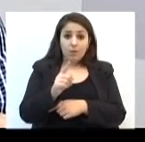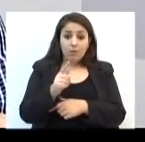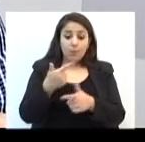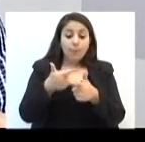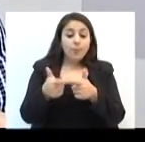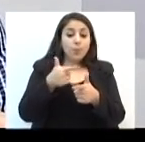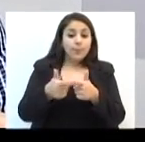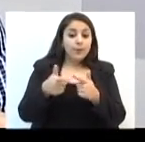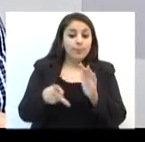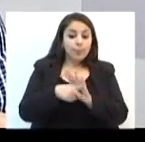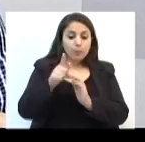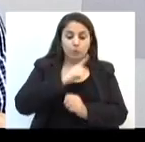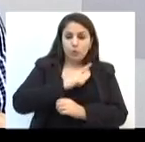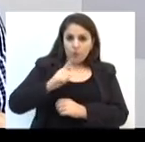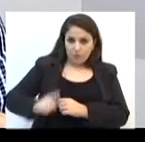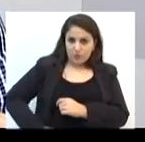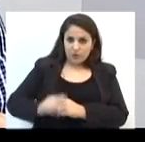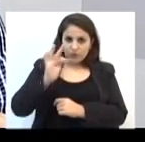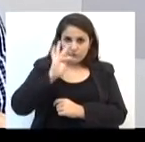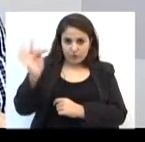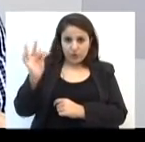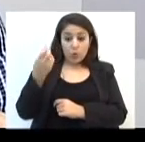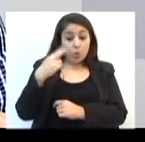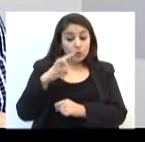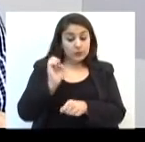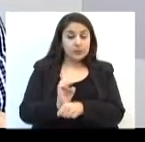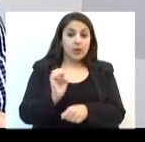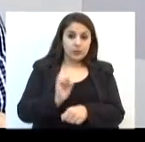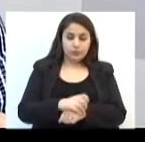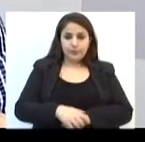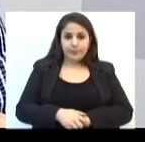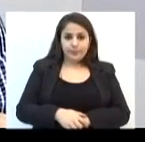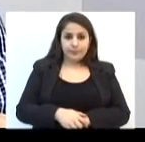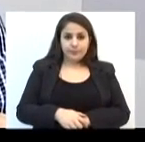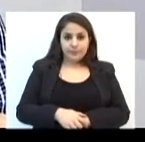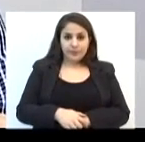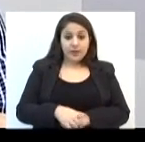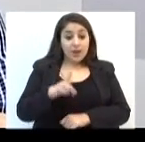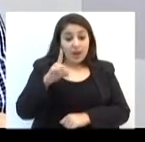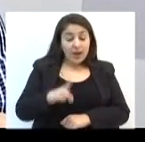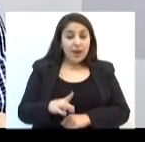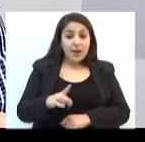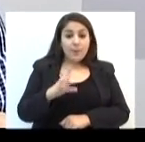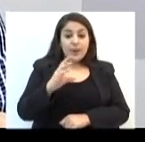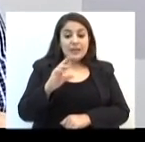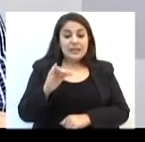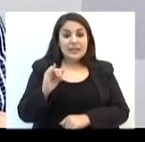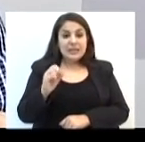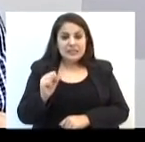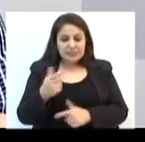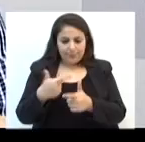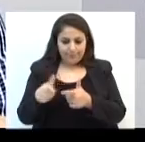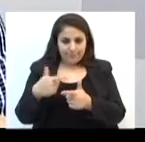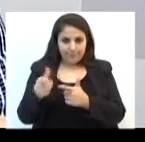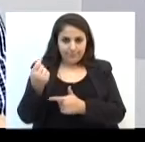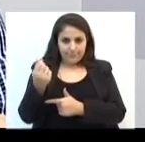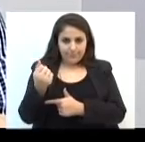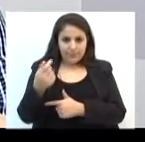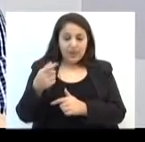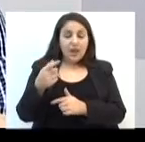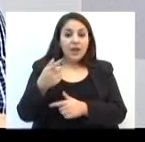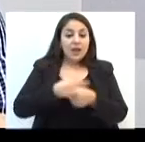crise dos governos, não é uma crise do governo federal ou do governo do Estado. A crise é uma crise da economia